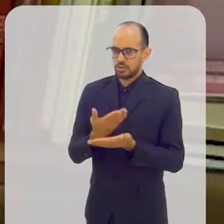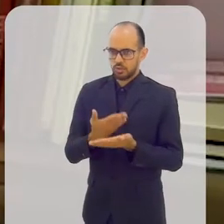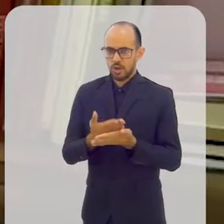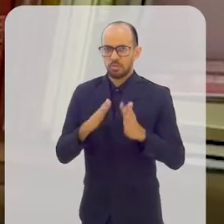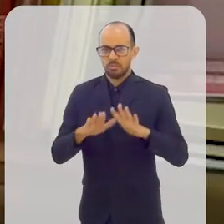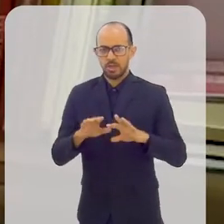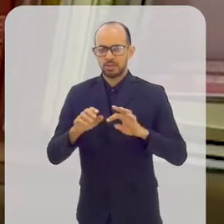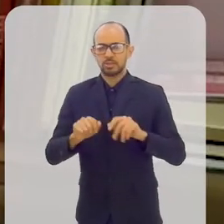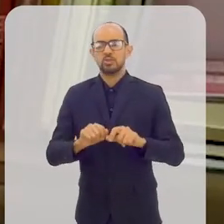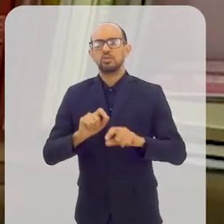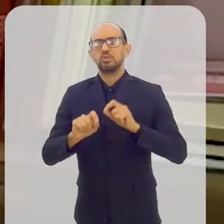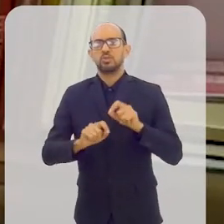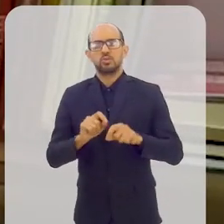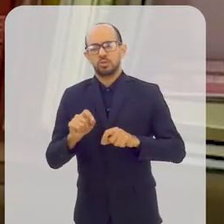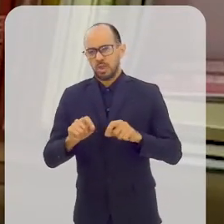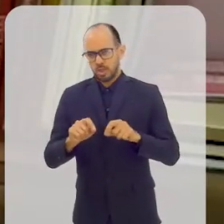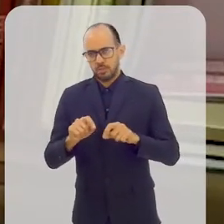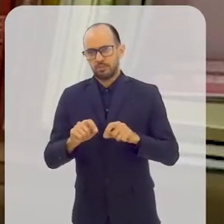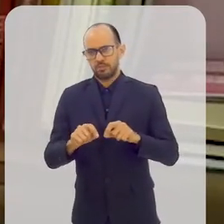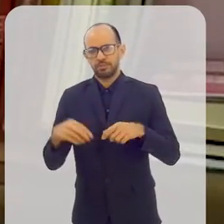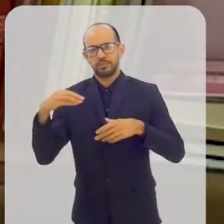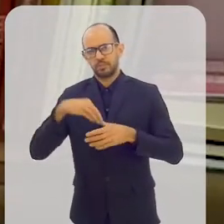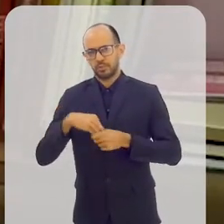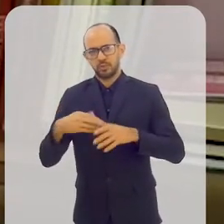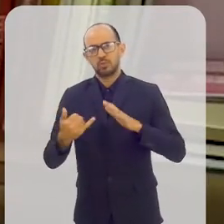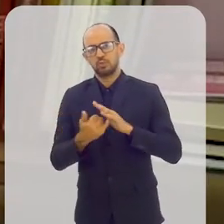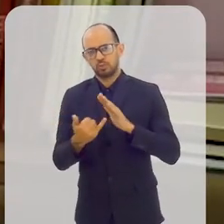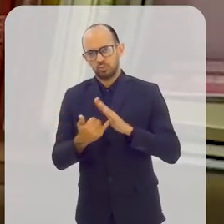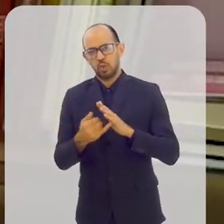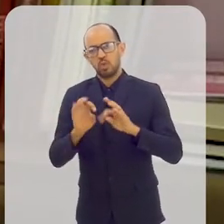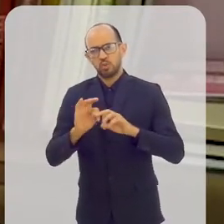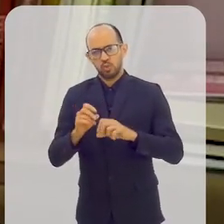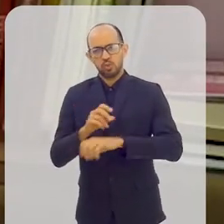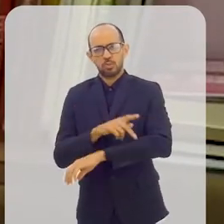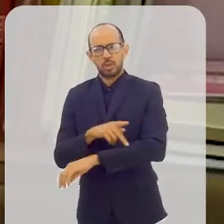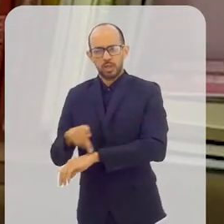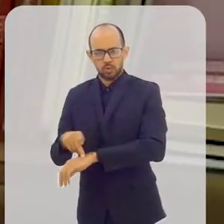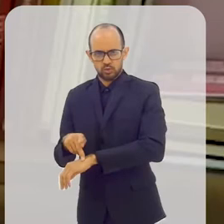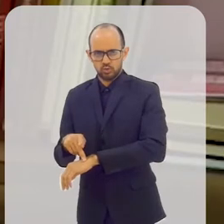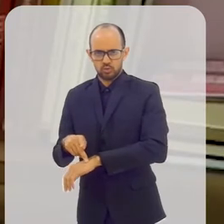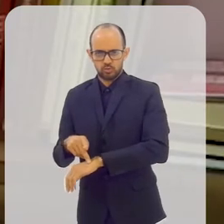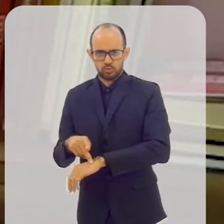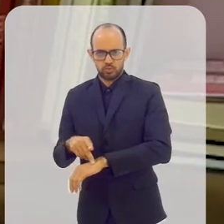antes disso, todo o processo dentro do Instituto é um processo pedagógico.